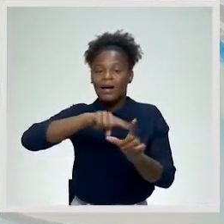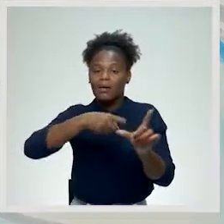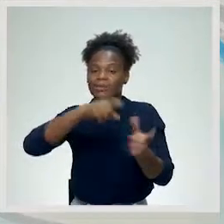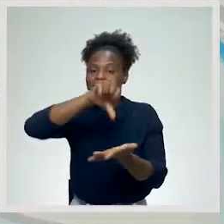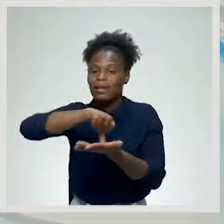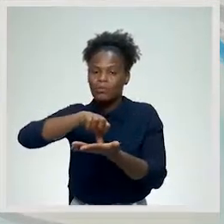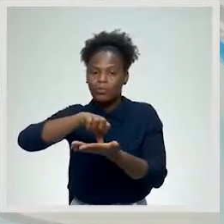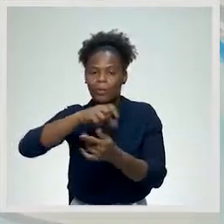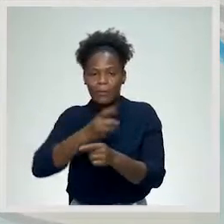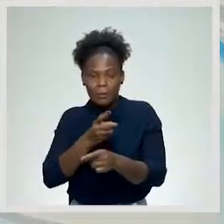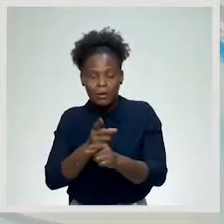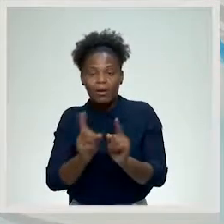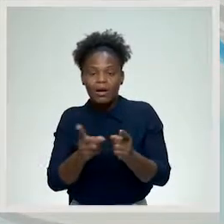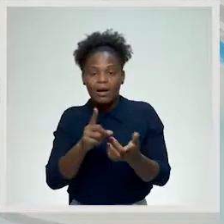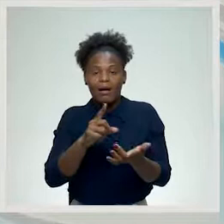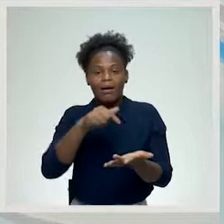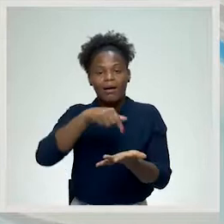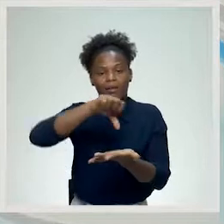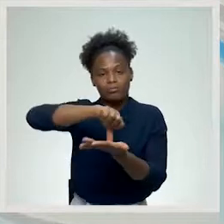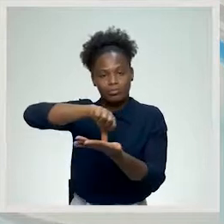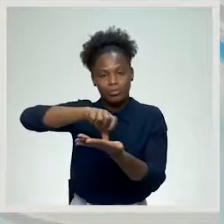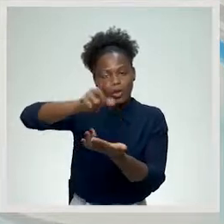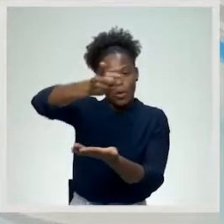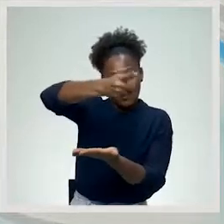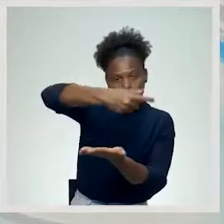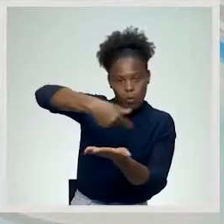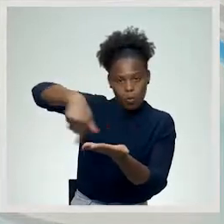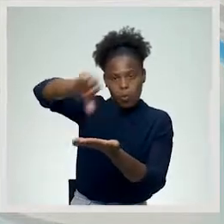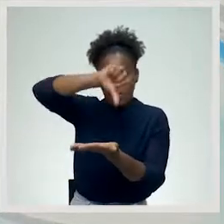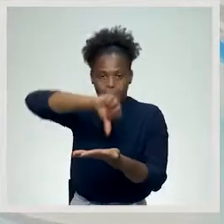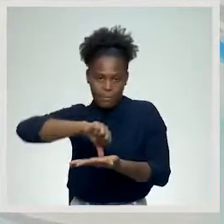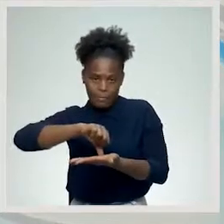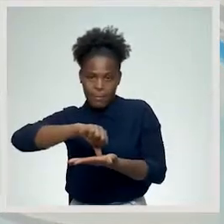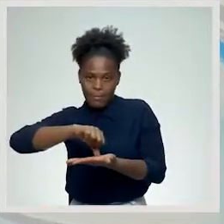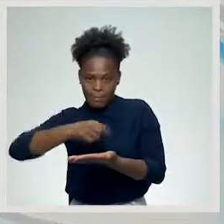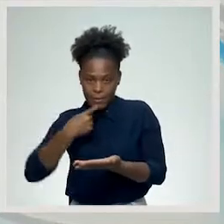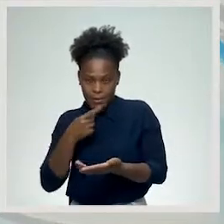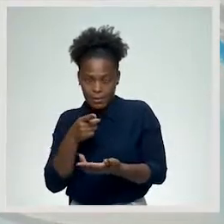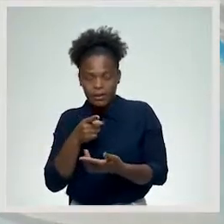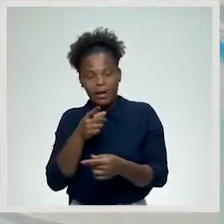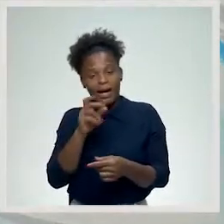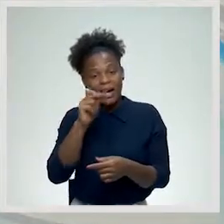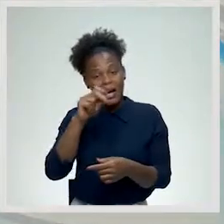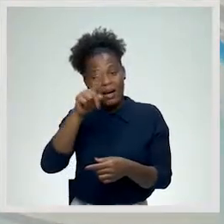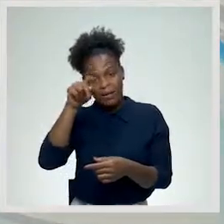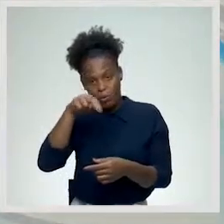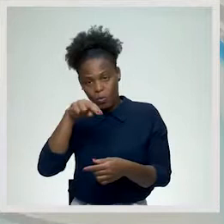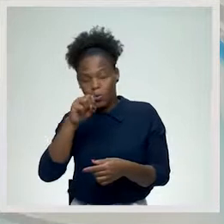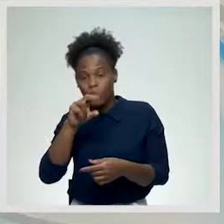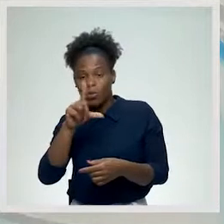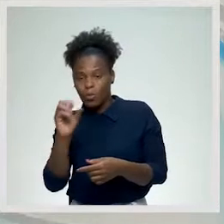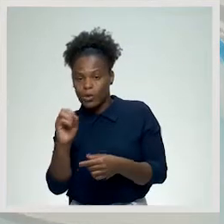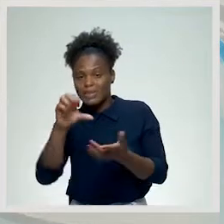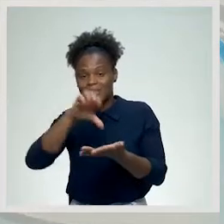que ângulo ao centro. Muito bem. Ângulo central é o mesmo que ângulo ao